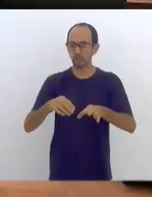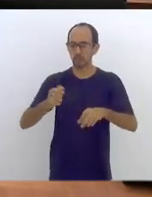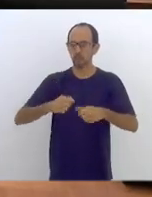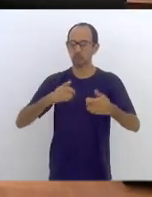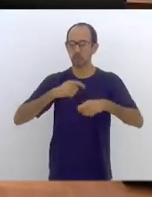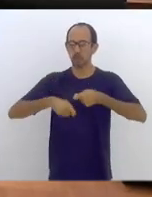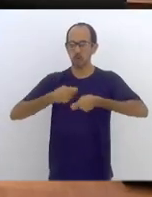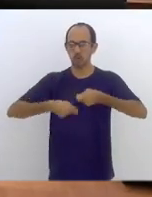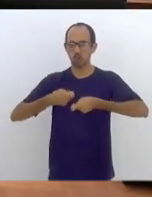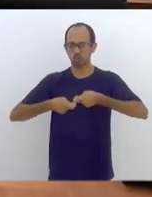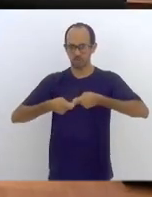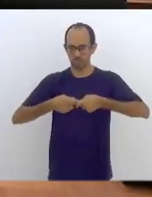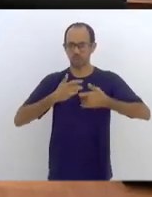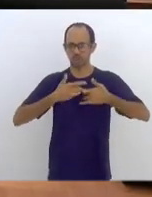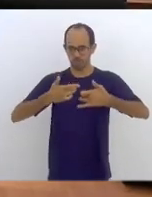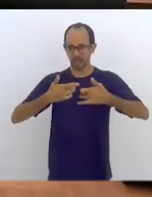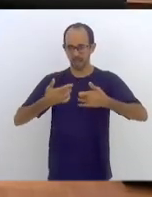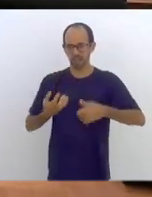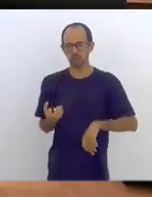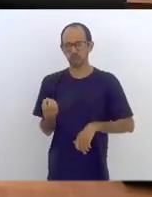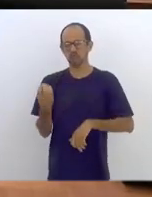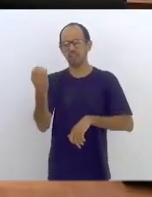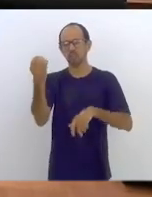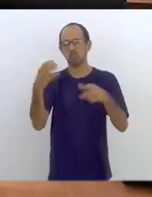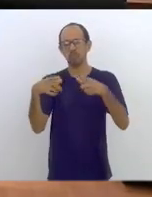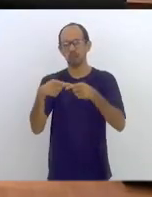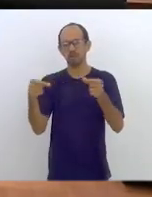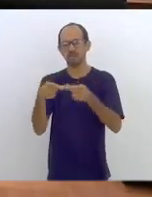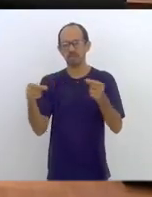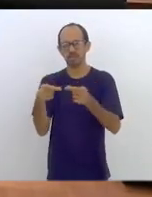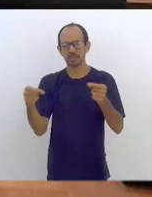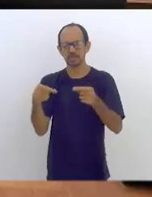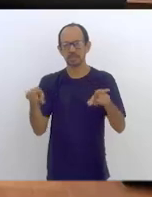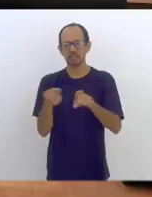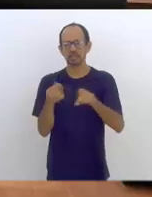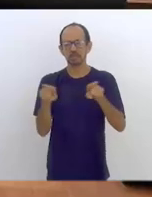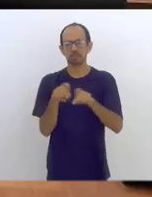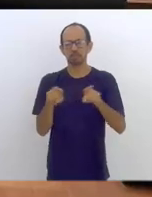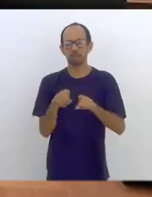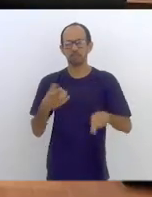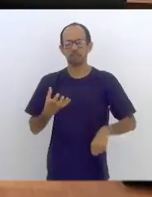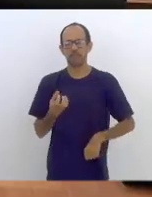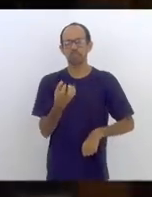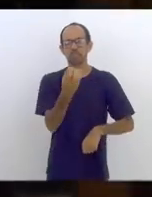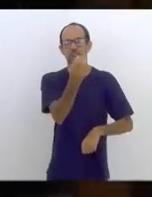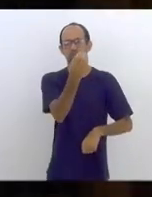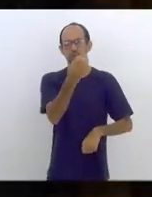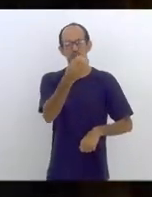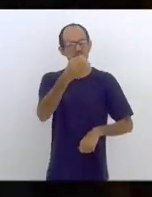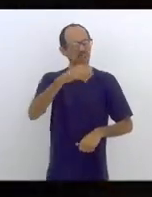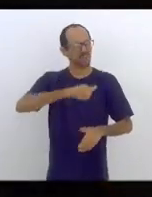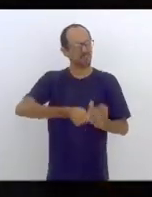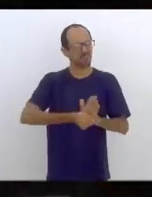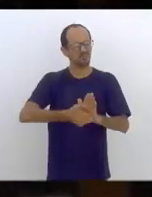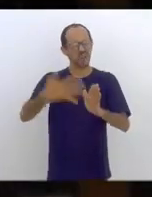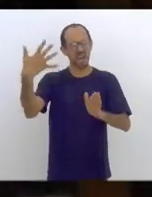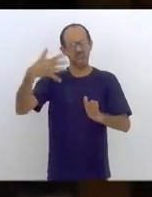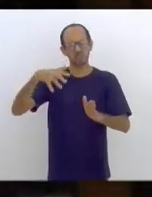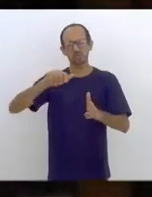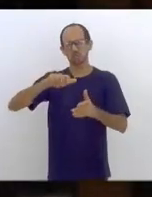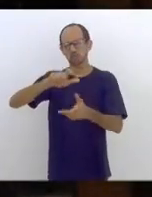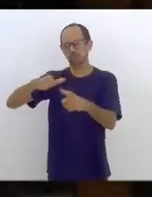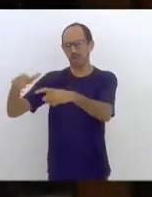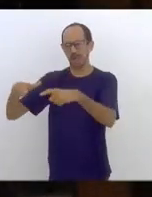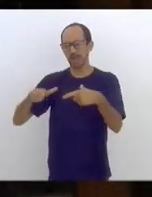solidária, viajamos muito para Brasília, viajamos muito para esse mundo afora, aí atrás